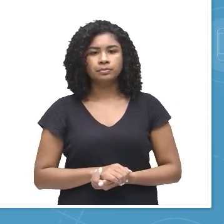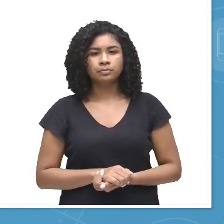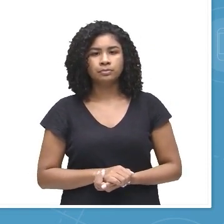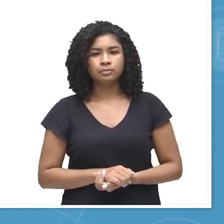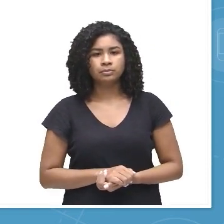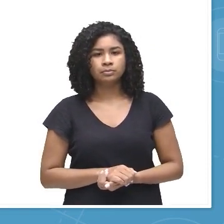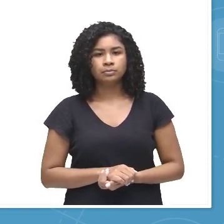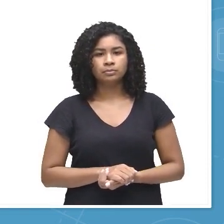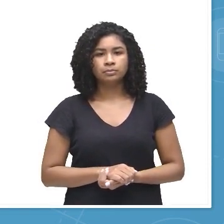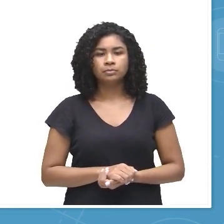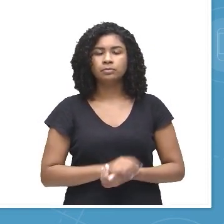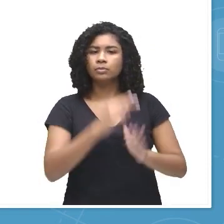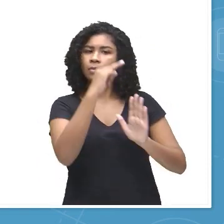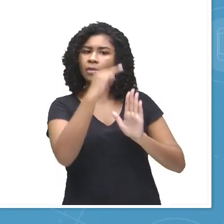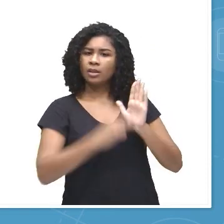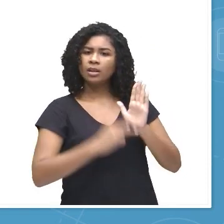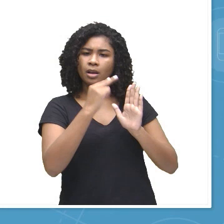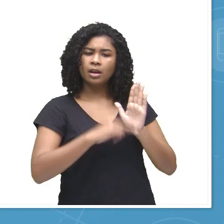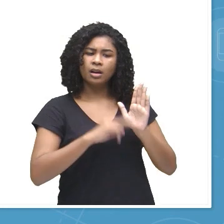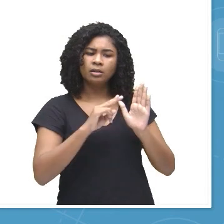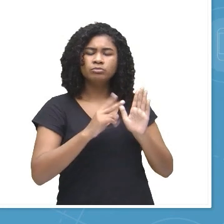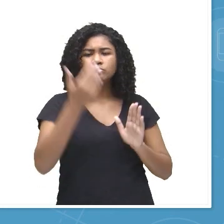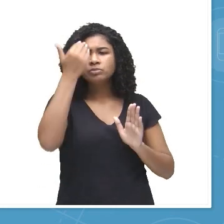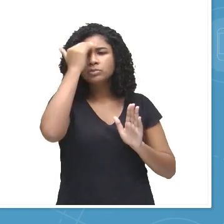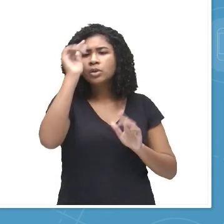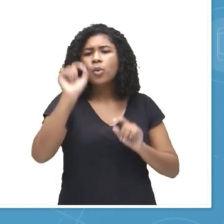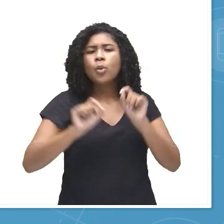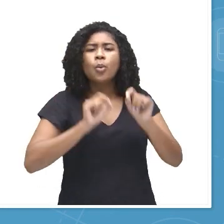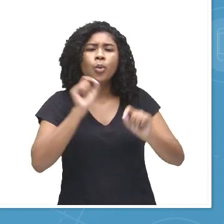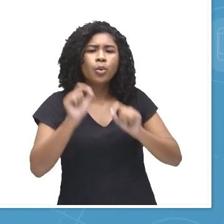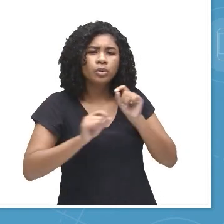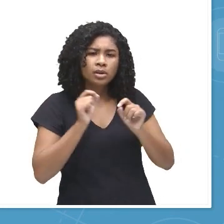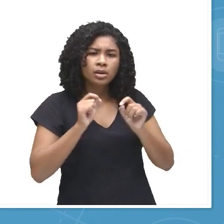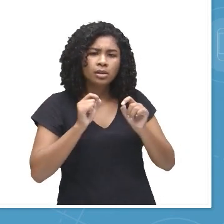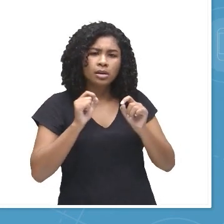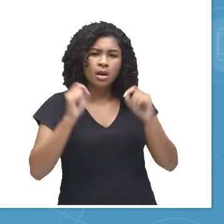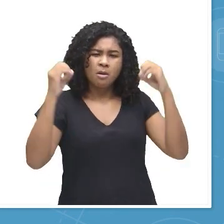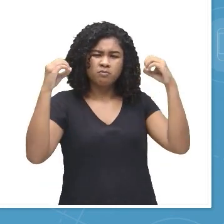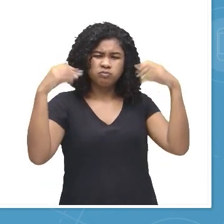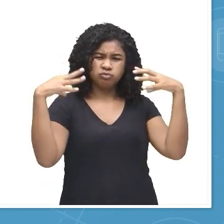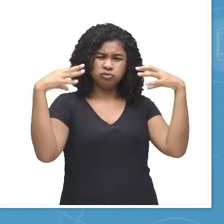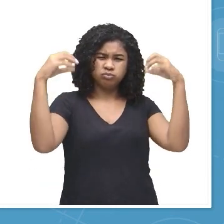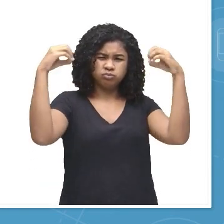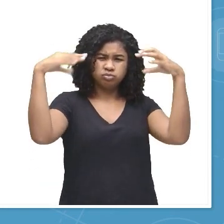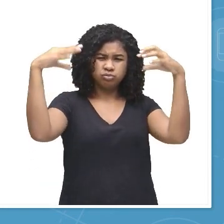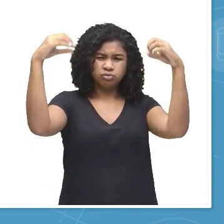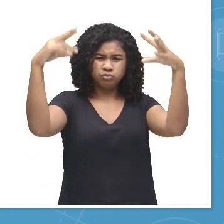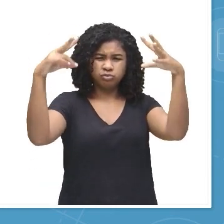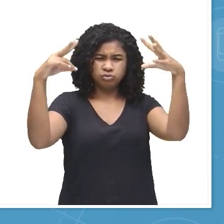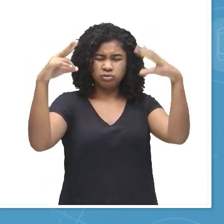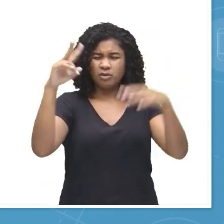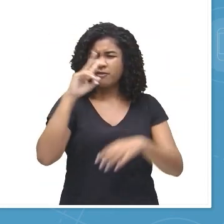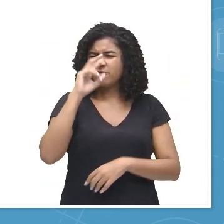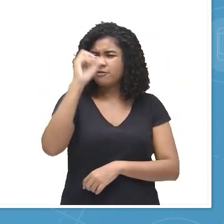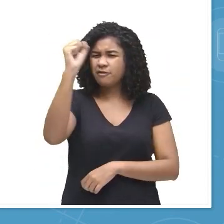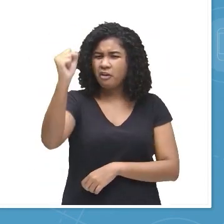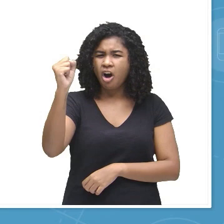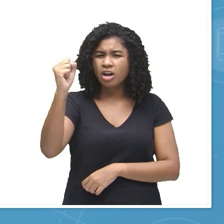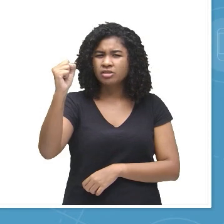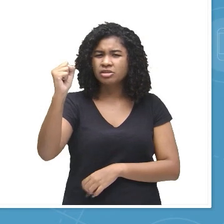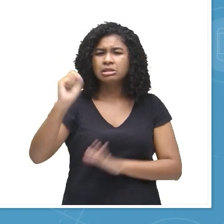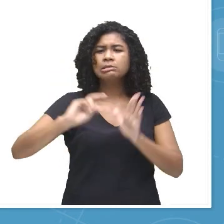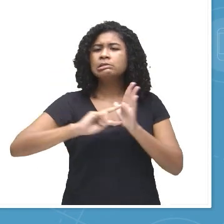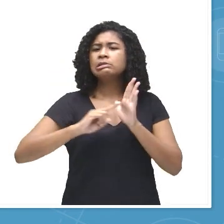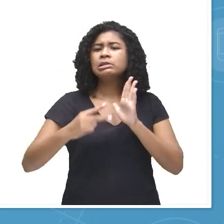pode-se entender que a poluição luminosa é provocada. Temos a letra A, B, C e D, tá? Esse texto também ele é